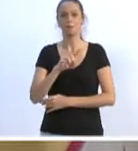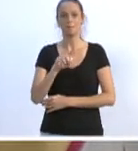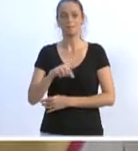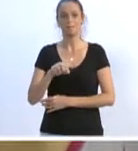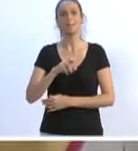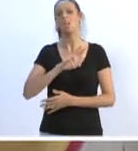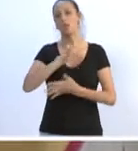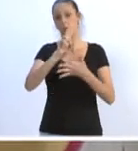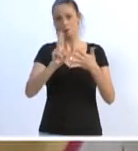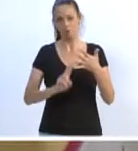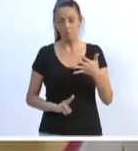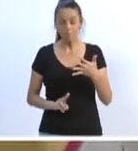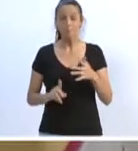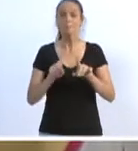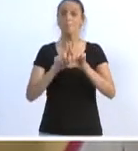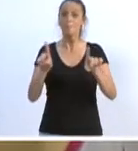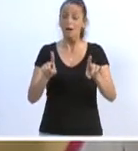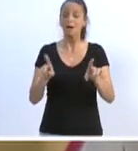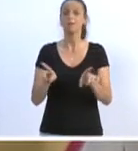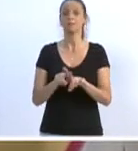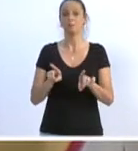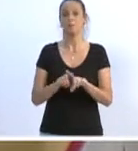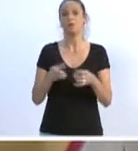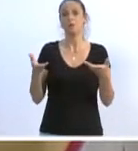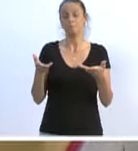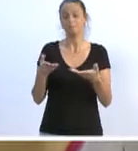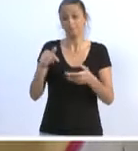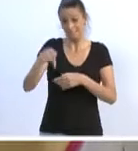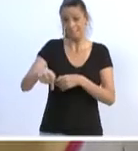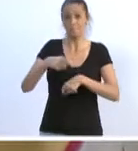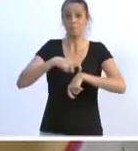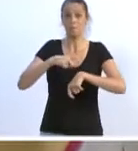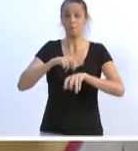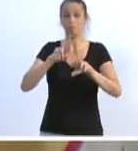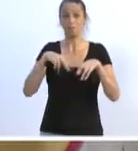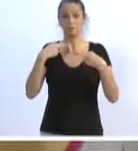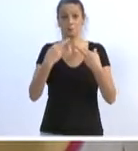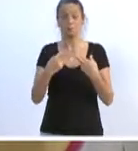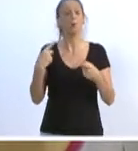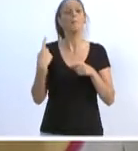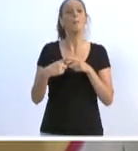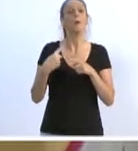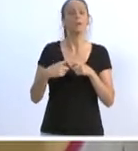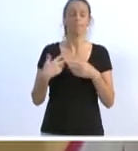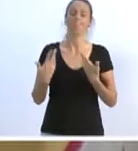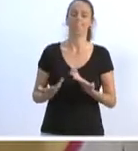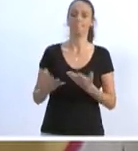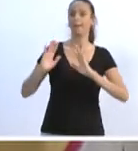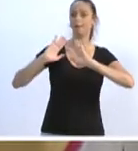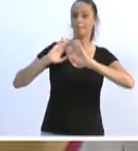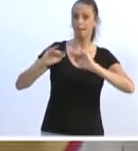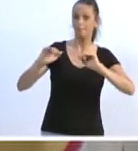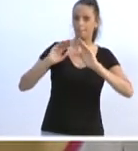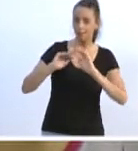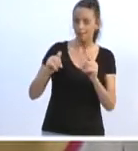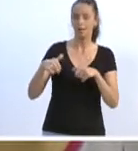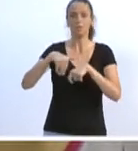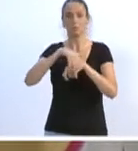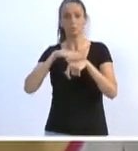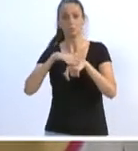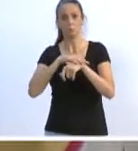austrália mas eu gostaria de destacar que nessa reunião nós fomos lá tratar de demandas com relação ao abastecimento de água